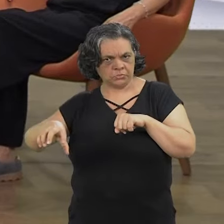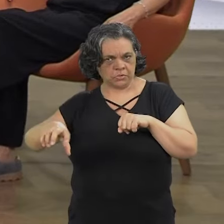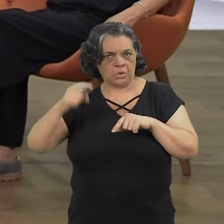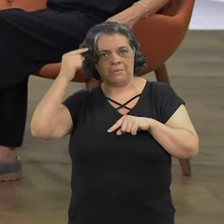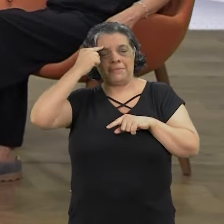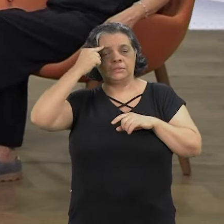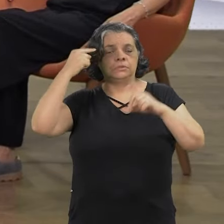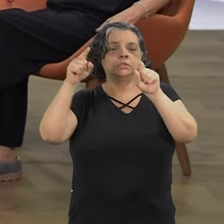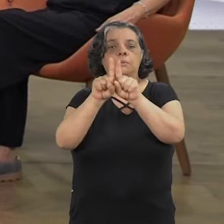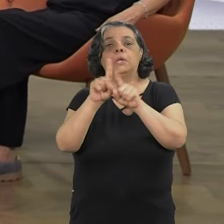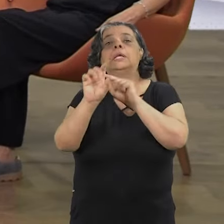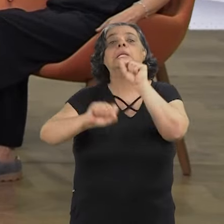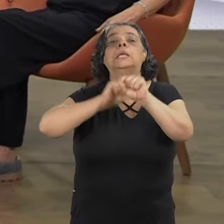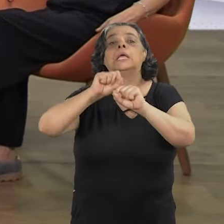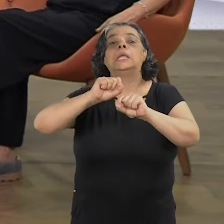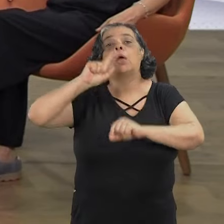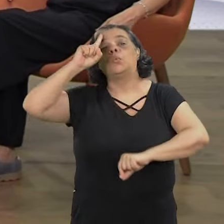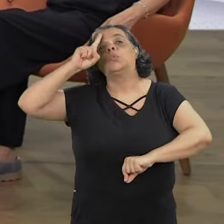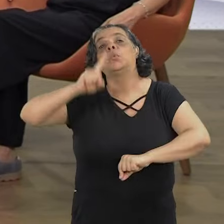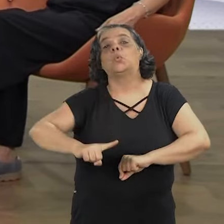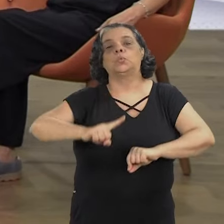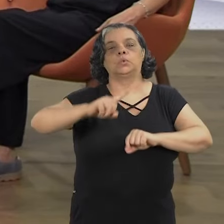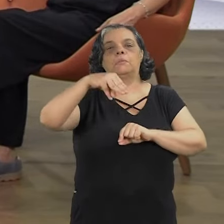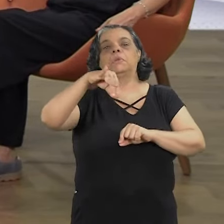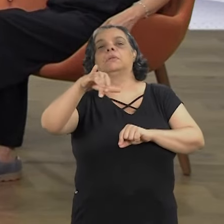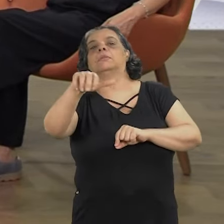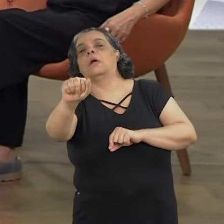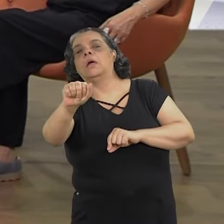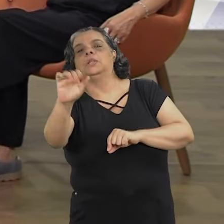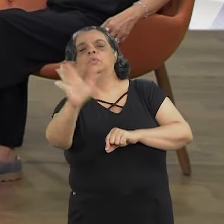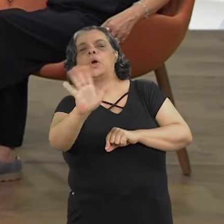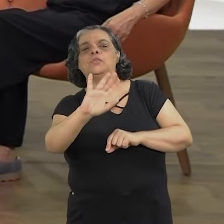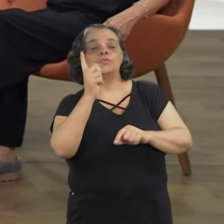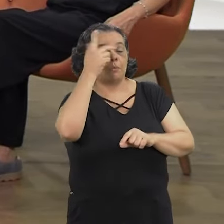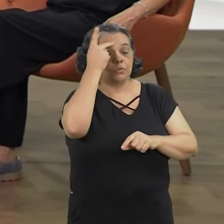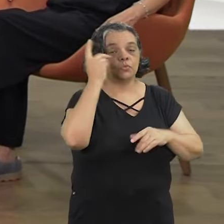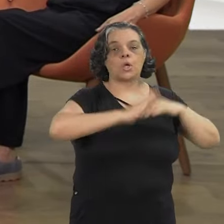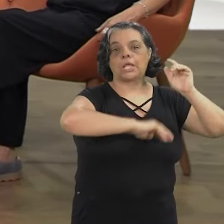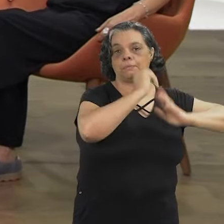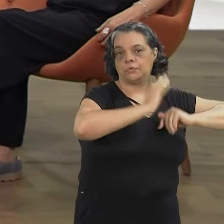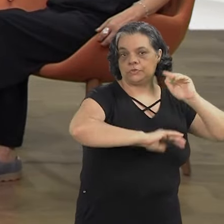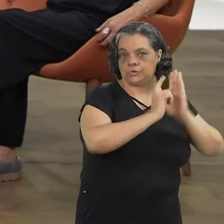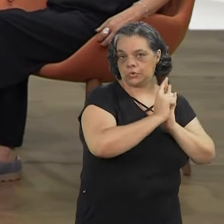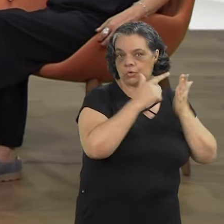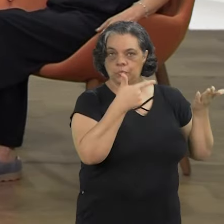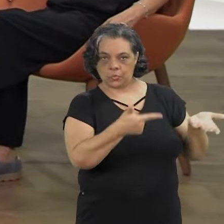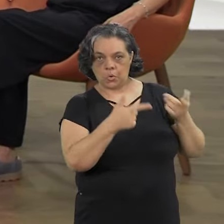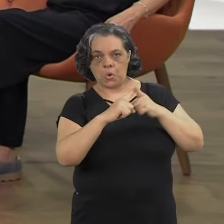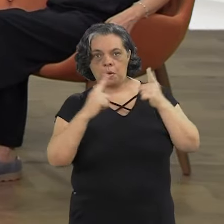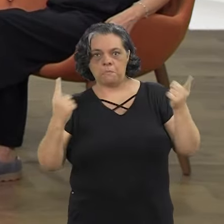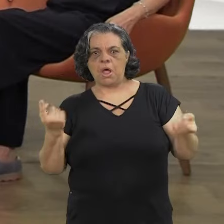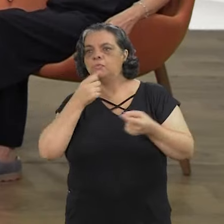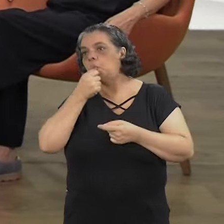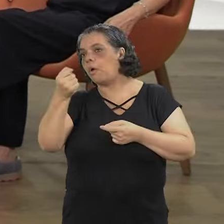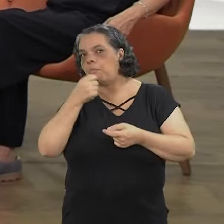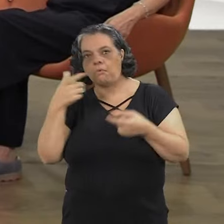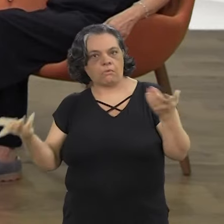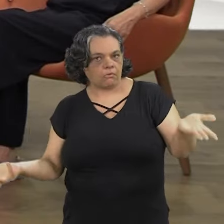quando a gente pensa em Quem são os donos da mídia porque é muito mais do que o jornalista né do que necessariamente o